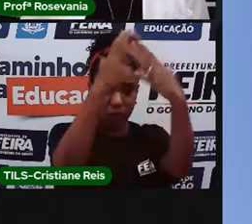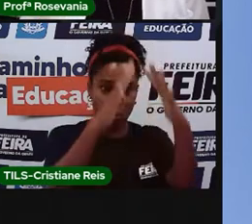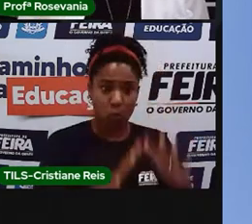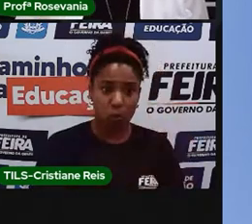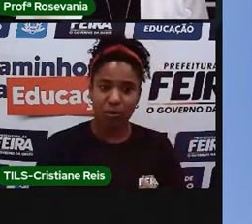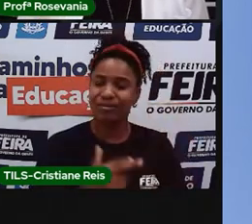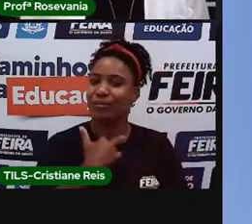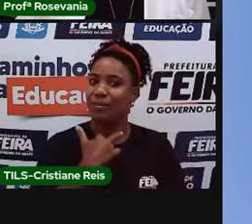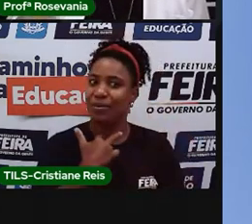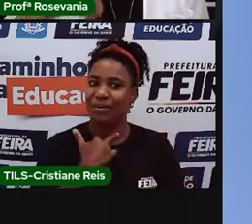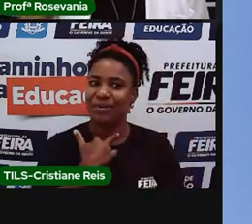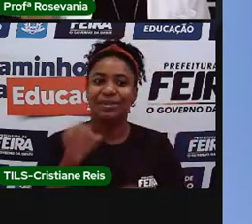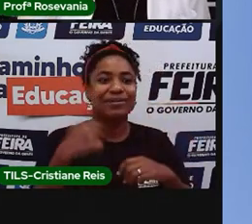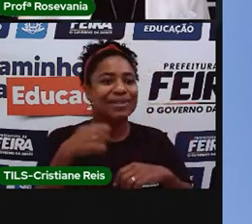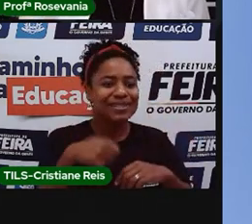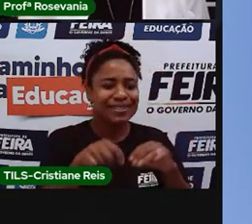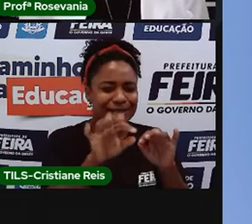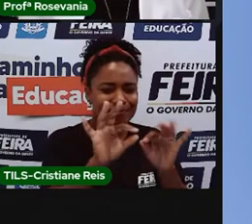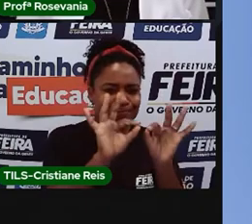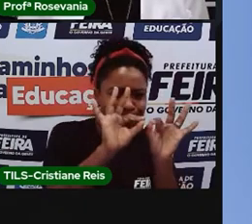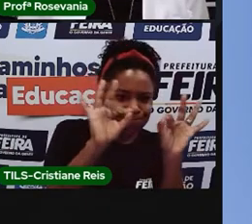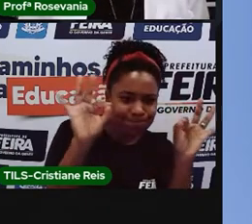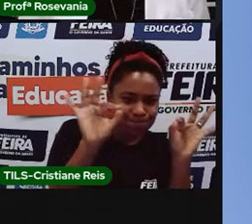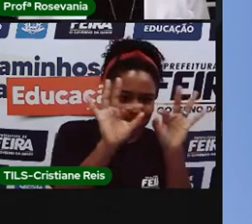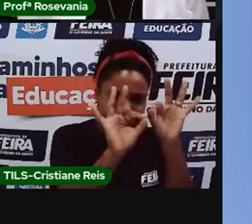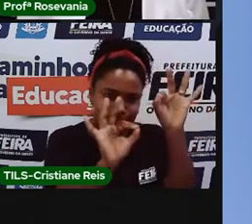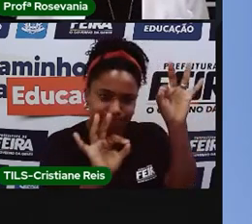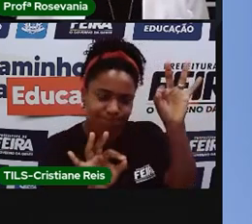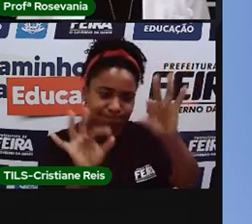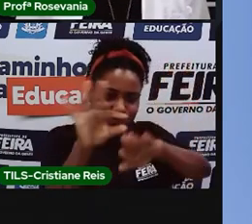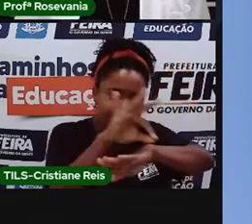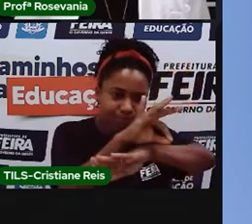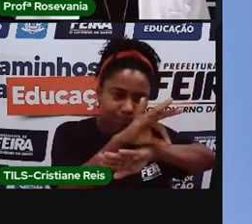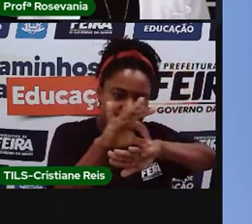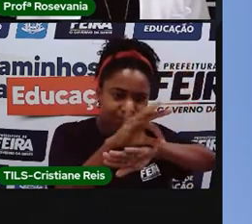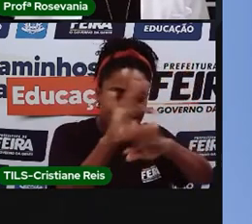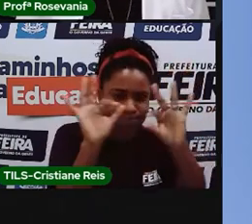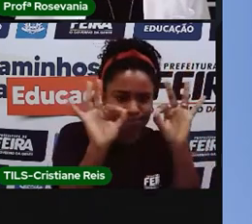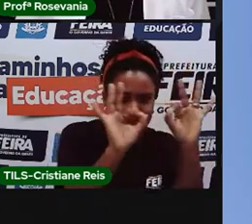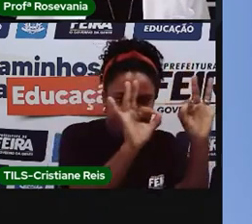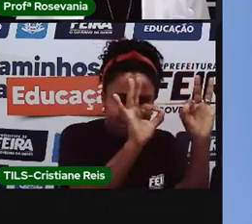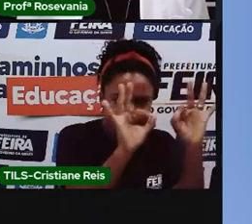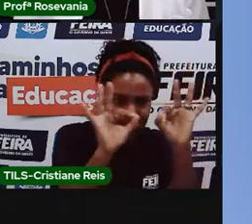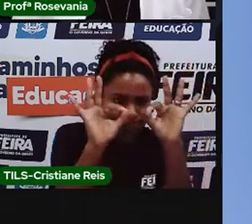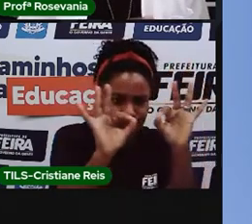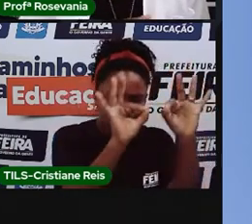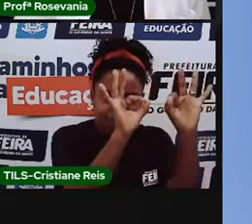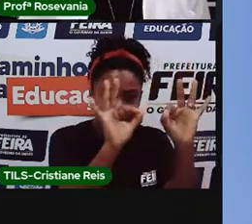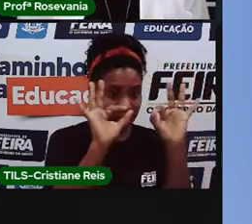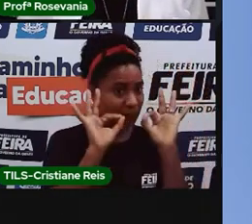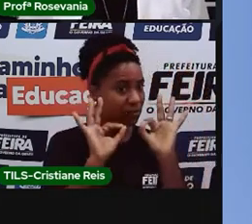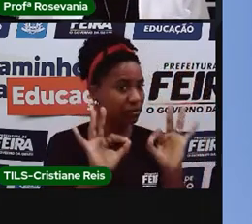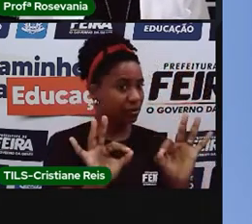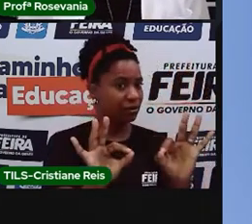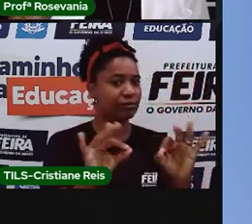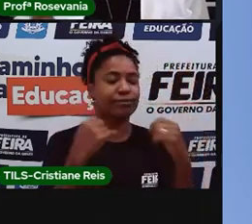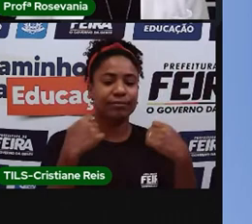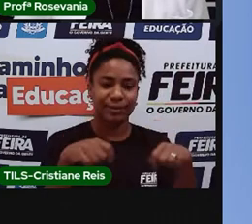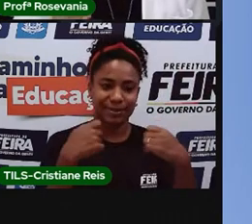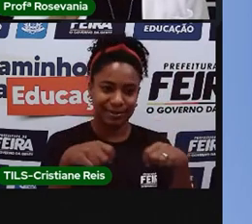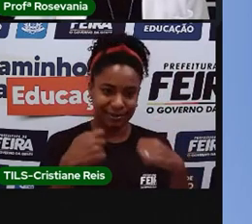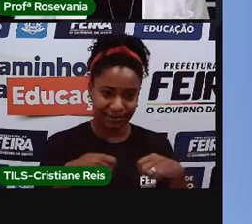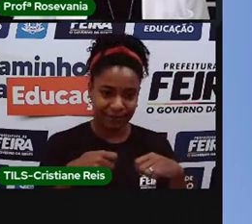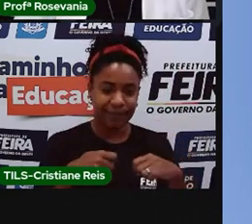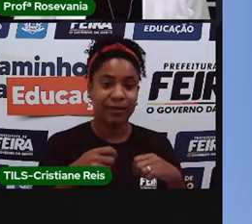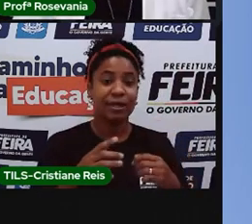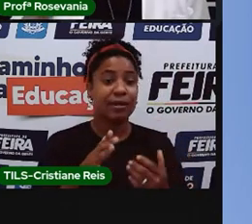quantos centímetros, à disposição das coisas que vão ser colocadas ali. Então, as plantas e mapas são muito parecidos, a